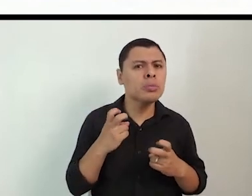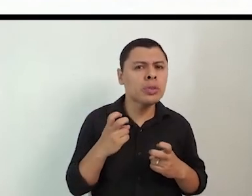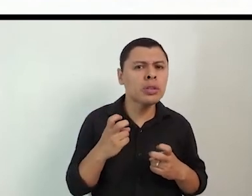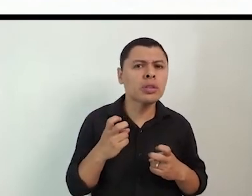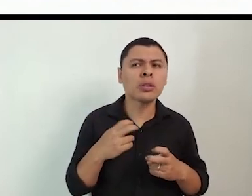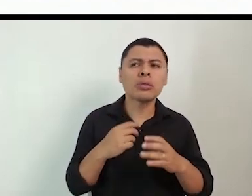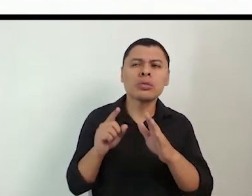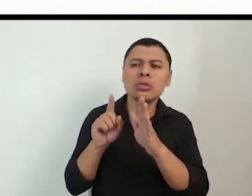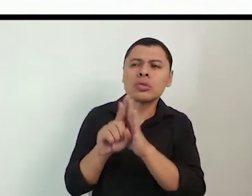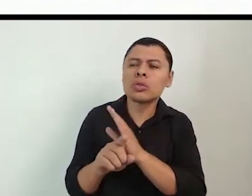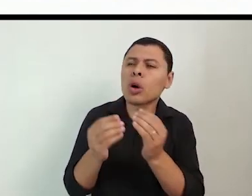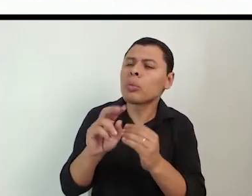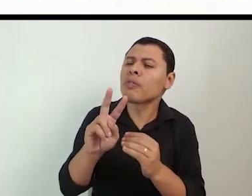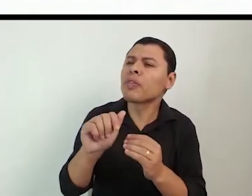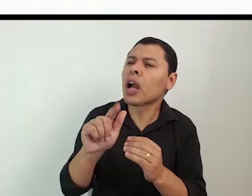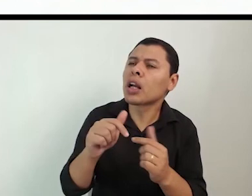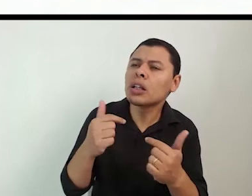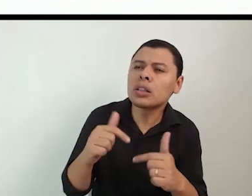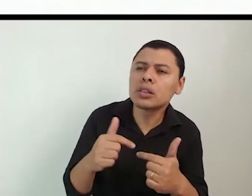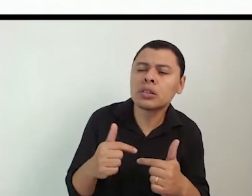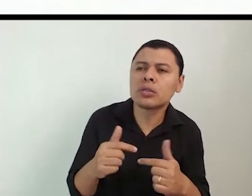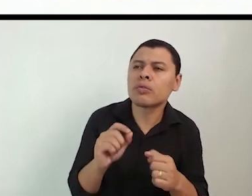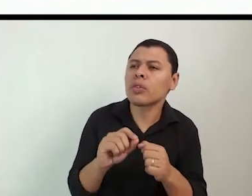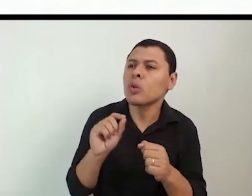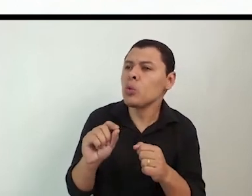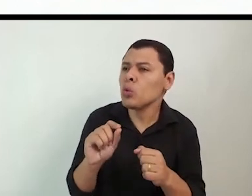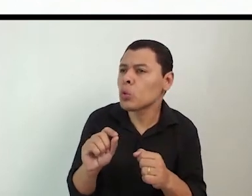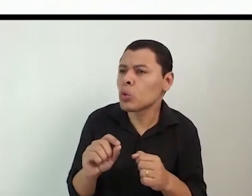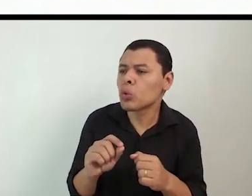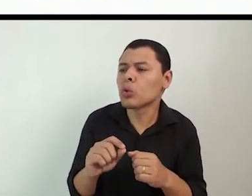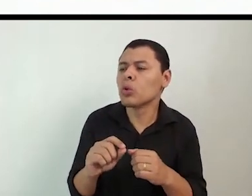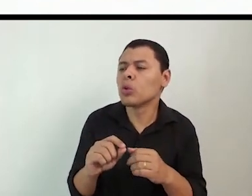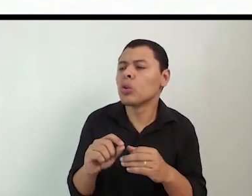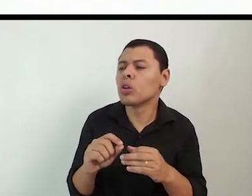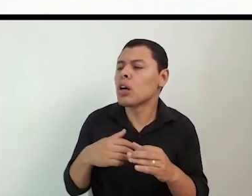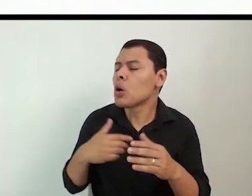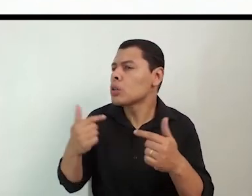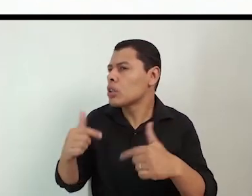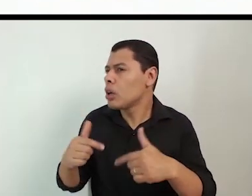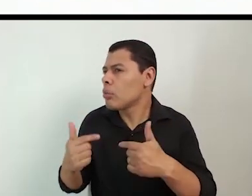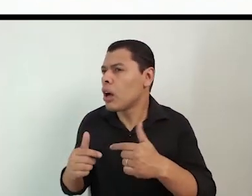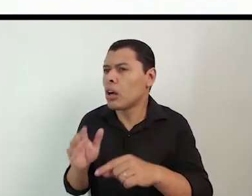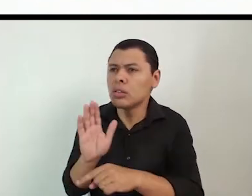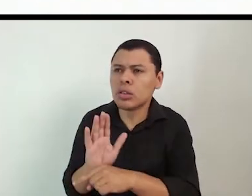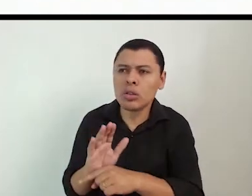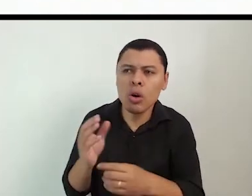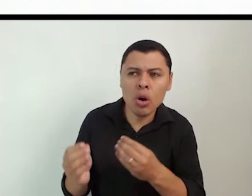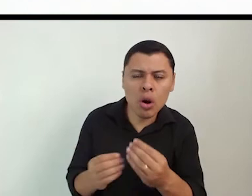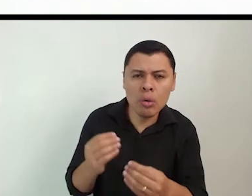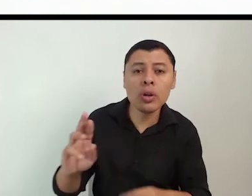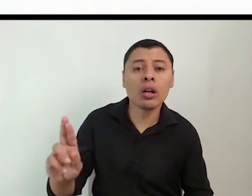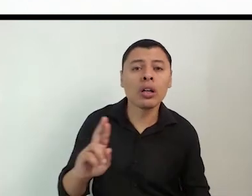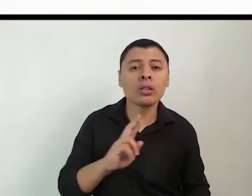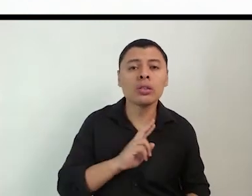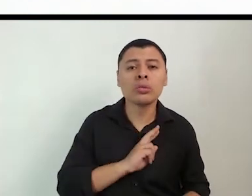perguntava sobre a vaga, quando eu perguntava sobre como e de que modo eu ia atuar nessa empresa, as respostas